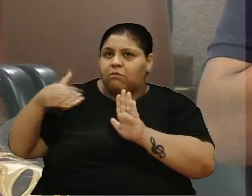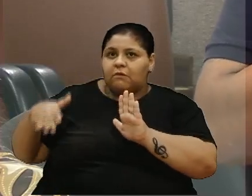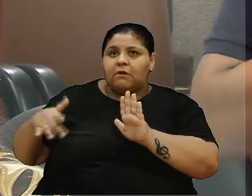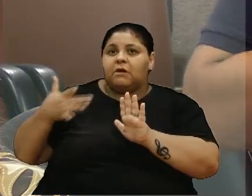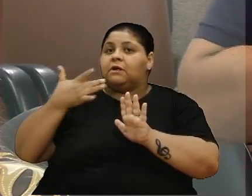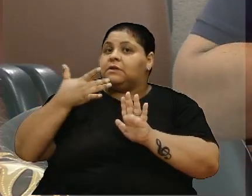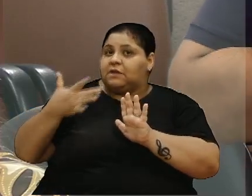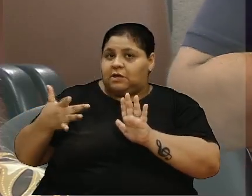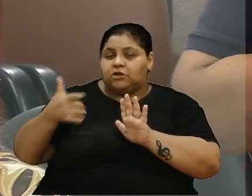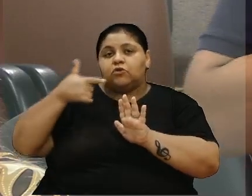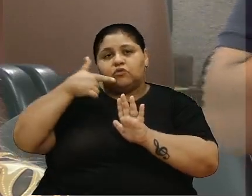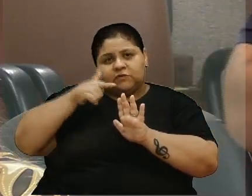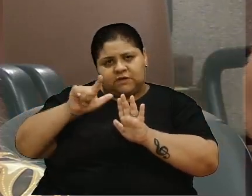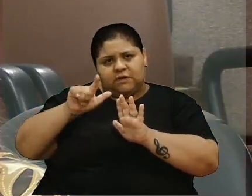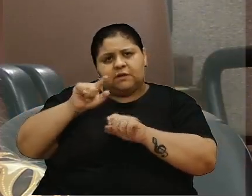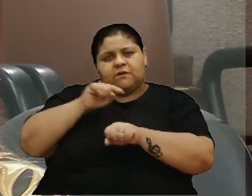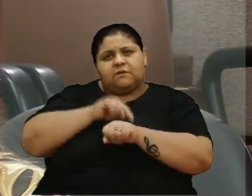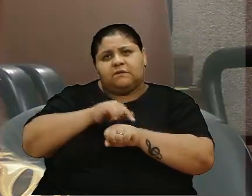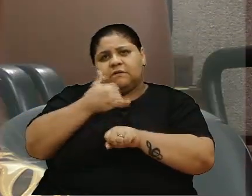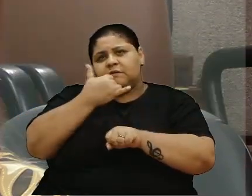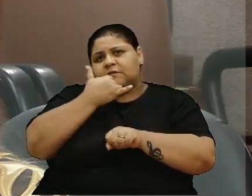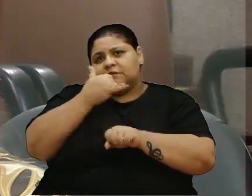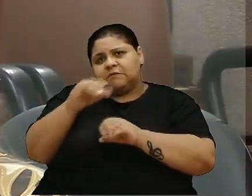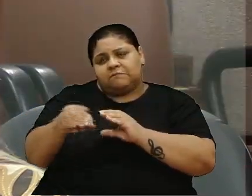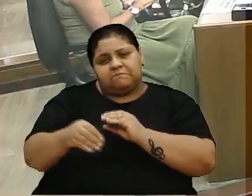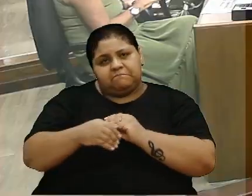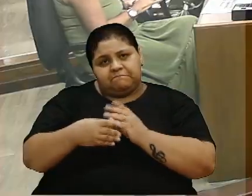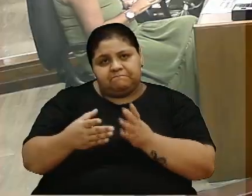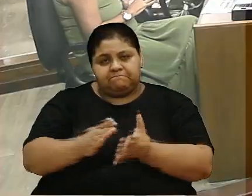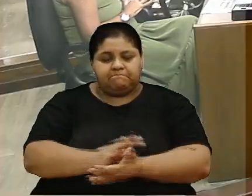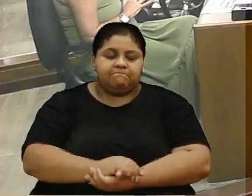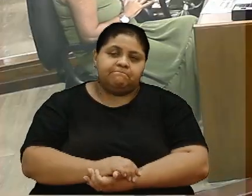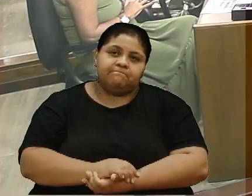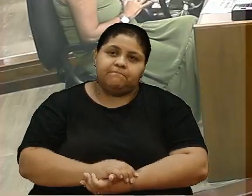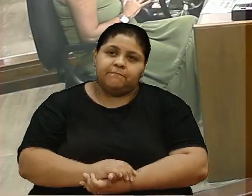tarde, mas ainda dá tempo. Desculpa não lhe dar uma parte, vereador. Com a palavra, o vereador